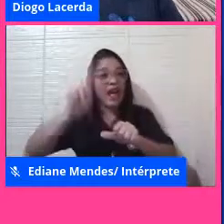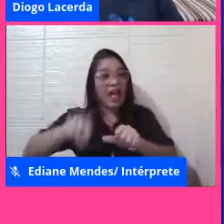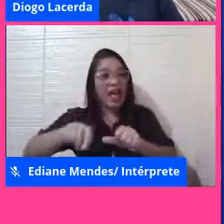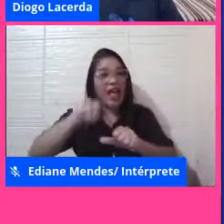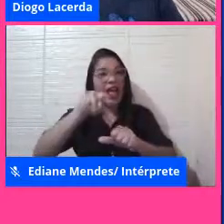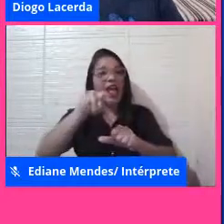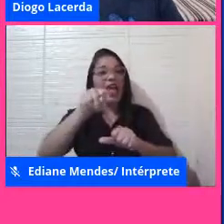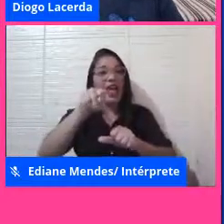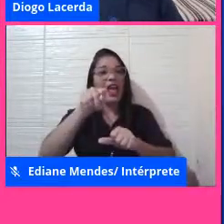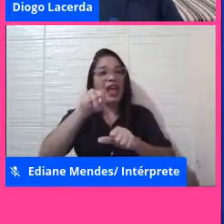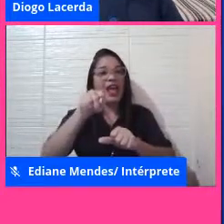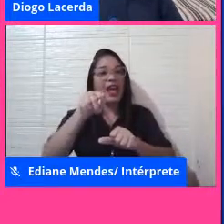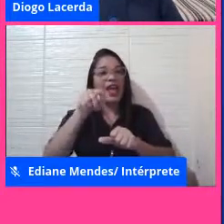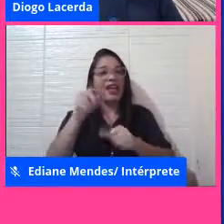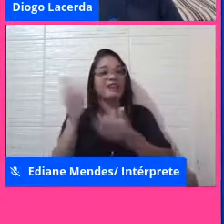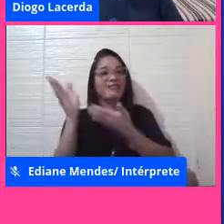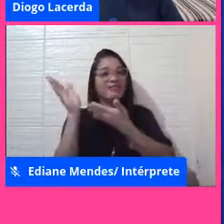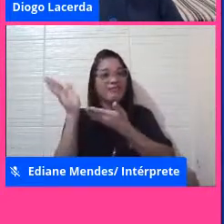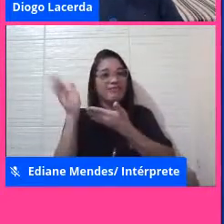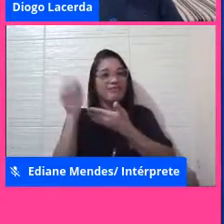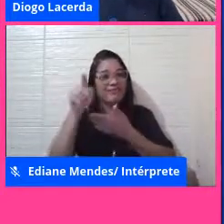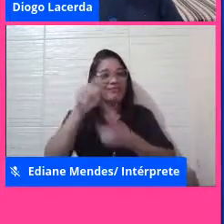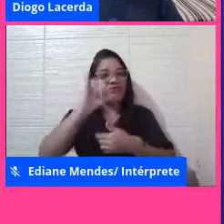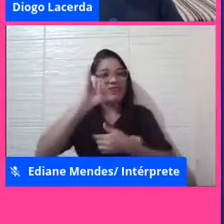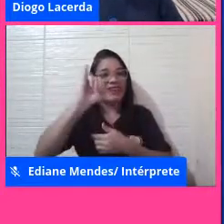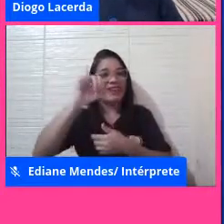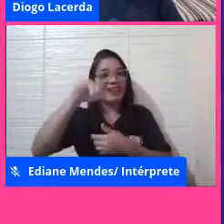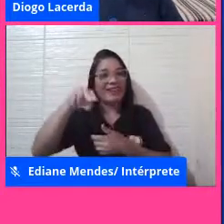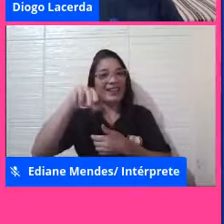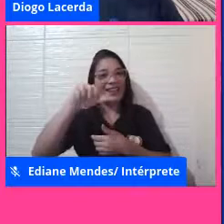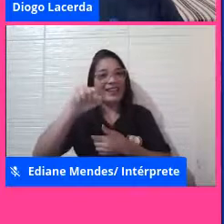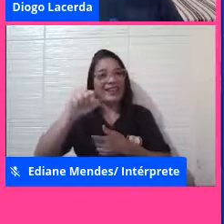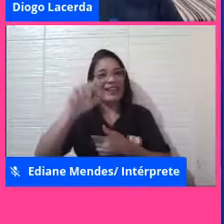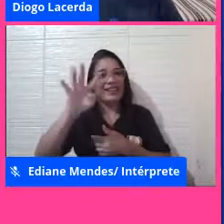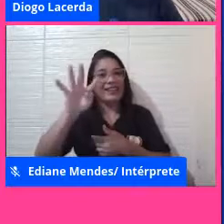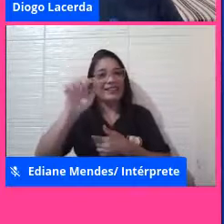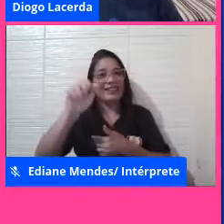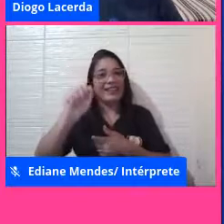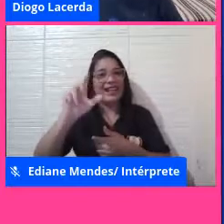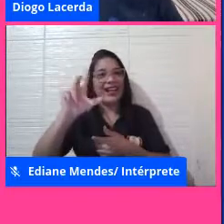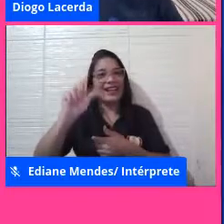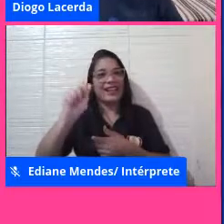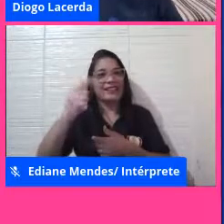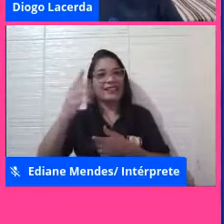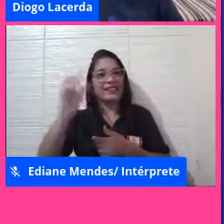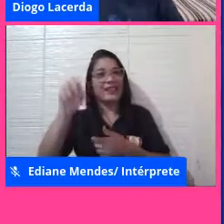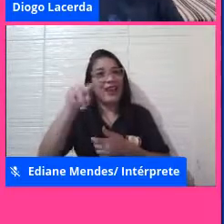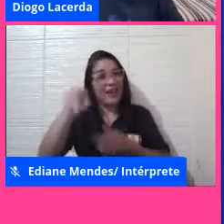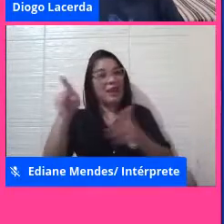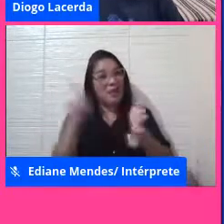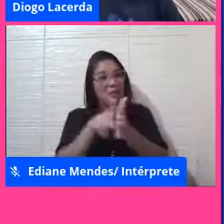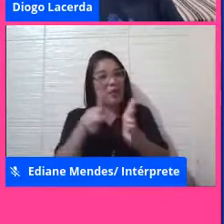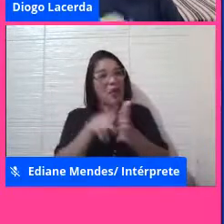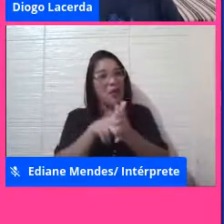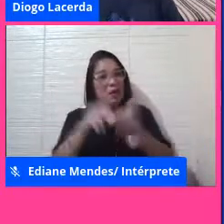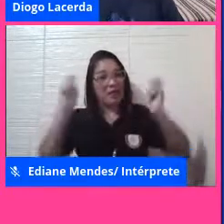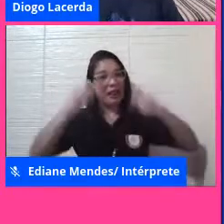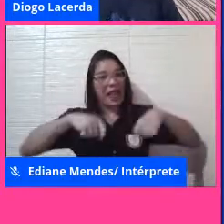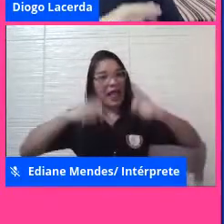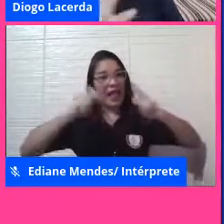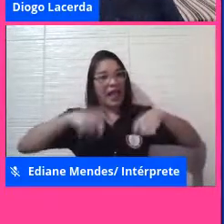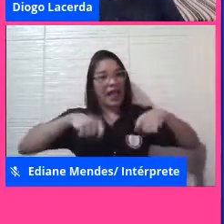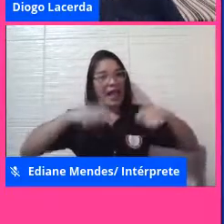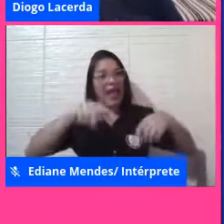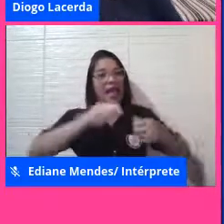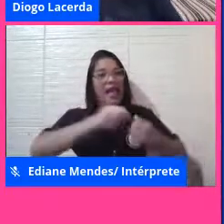download dele, esse download nessa instalação. Aí você vai lá e clica no Start, nesse botão aqui, começa a fazer ele, e é igual ao outro,